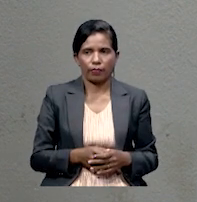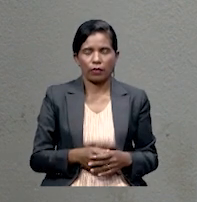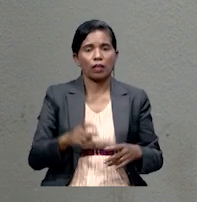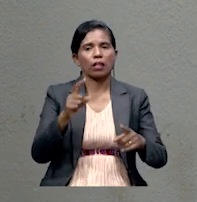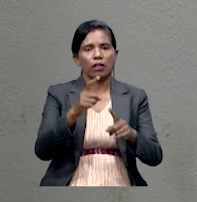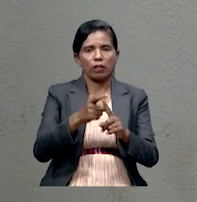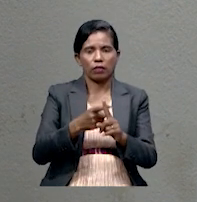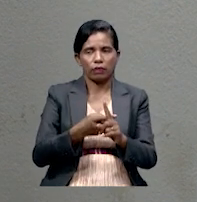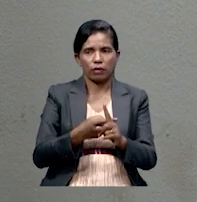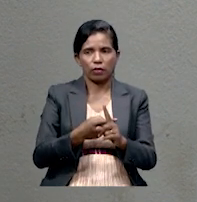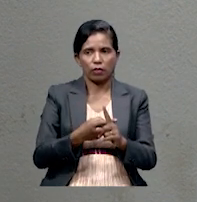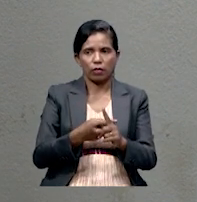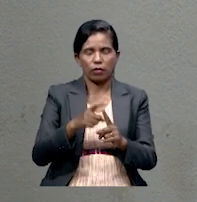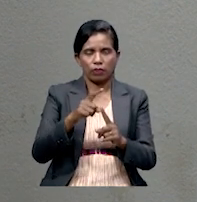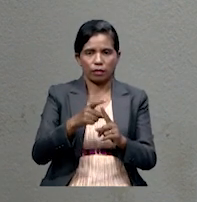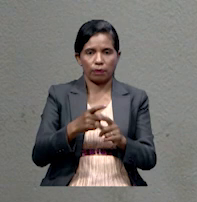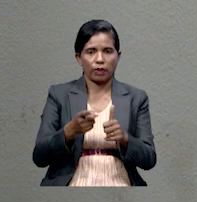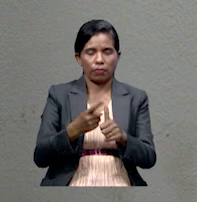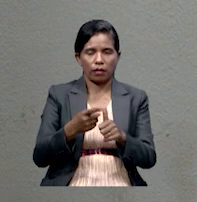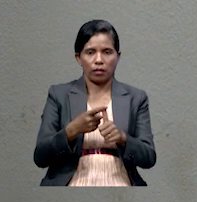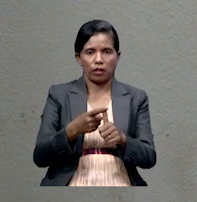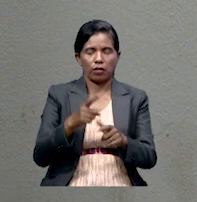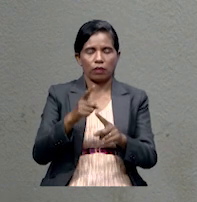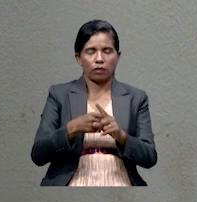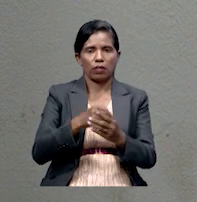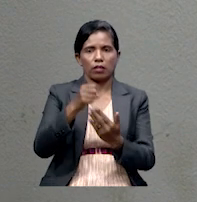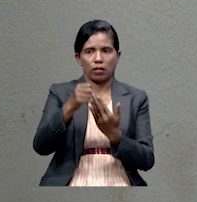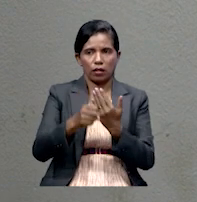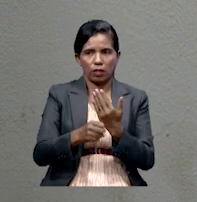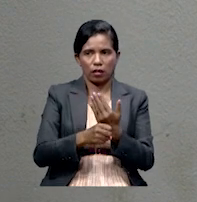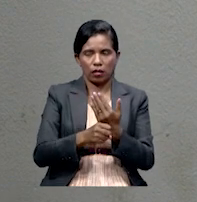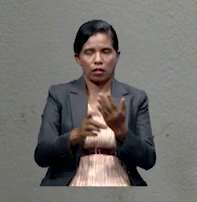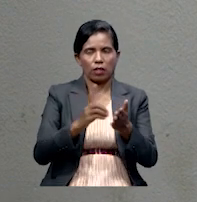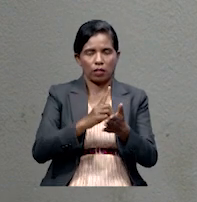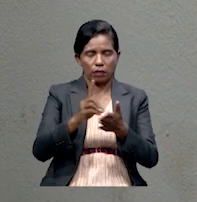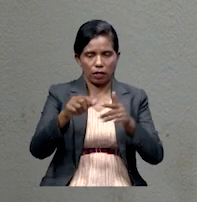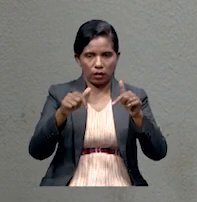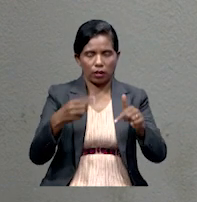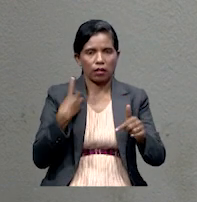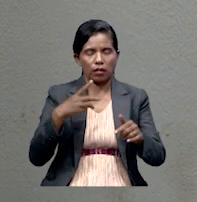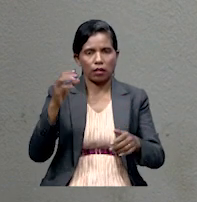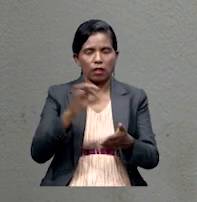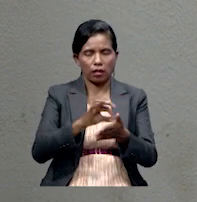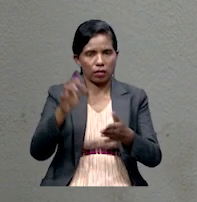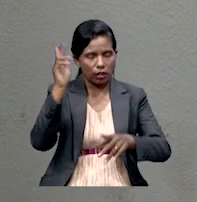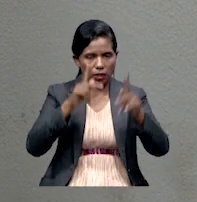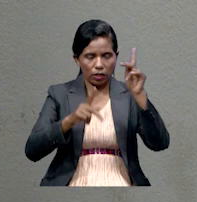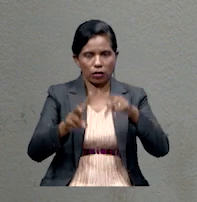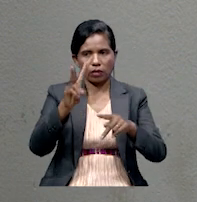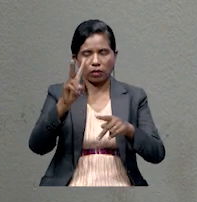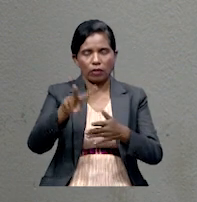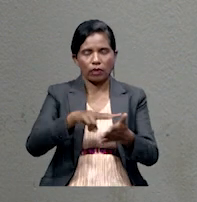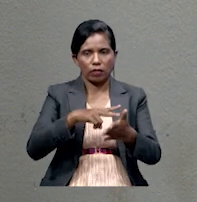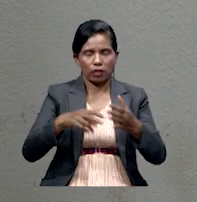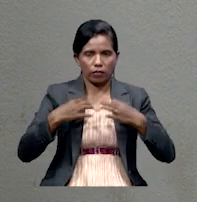fulan, e início fulan de. Setembro, semana nem lá, interdita caso rua. Possível violência